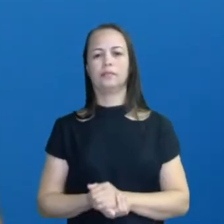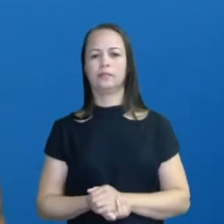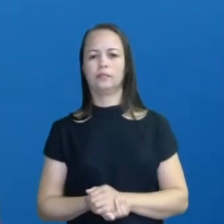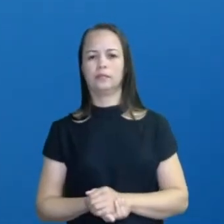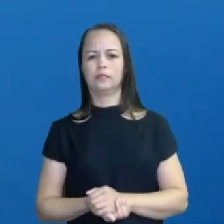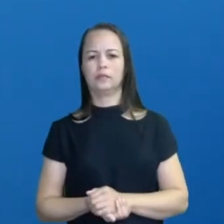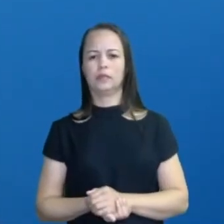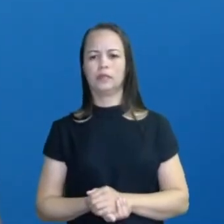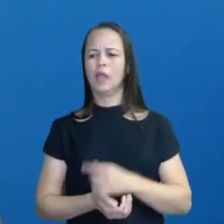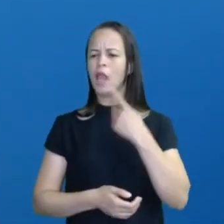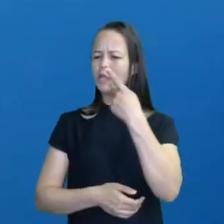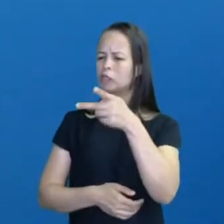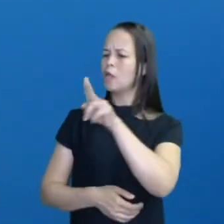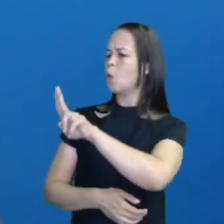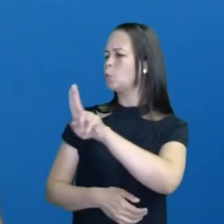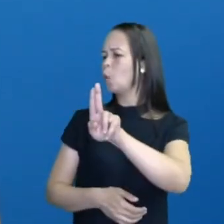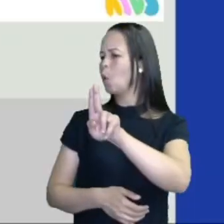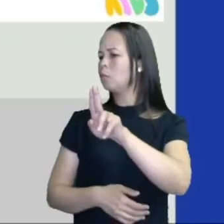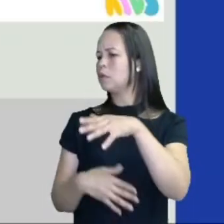seu nome?